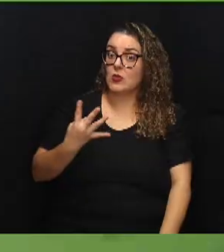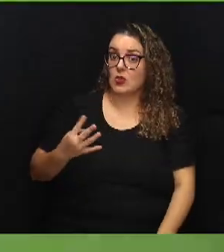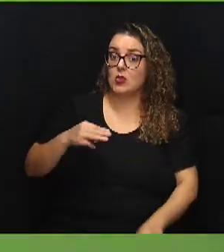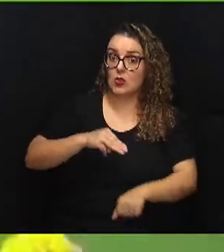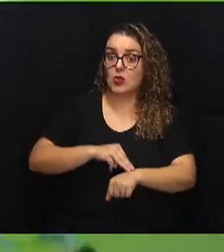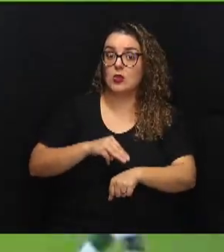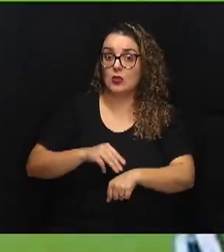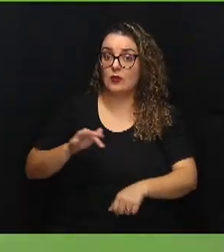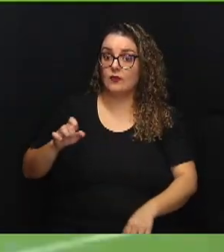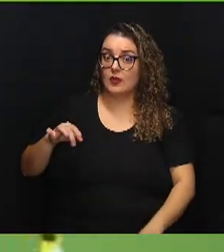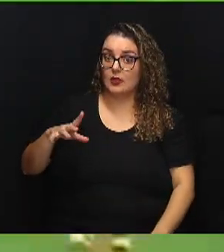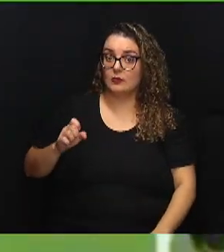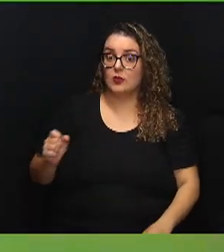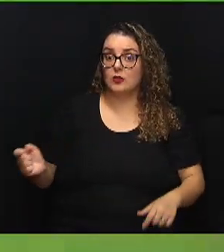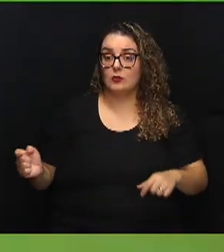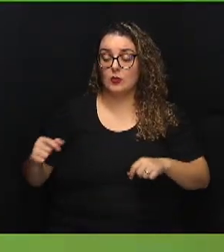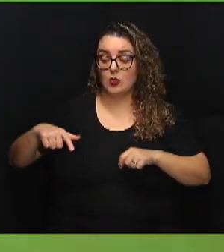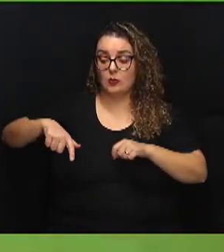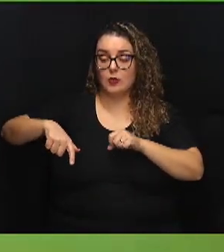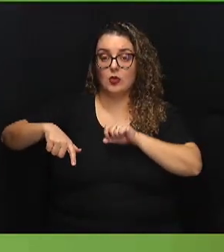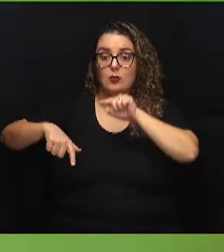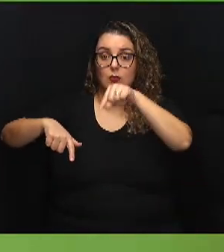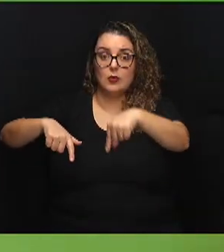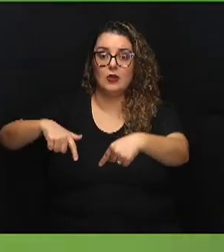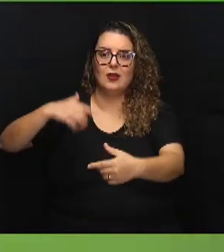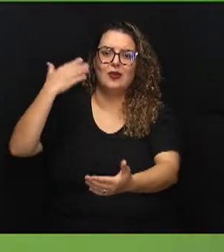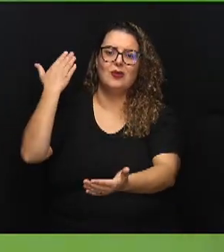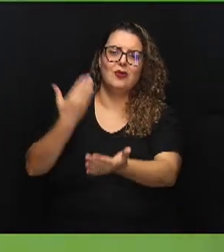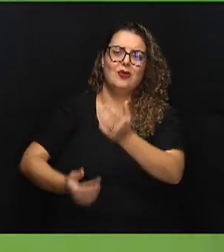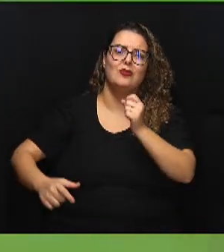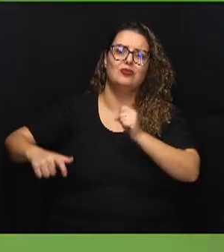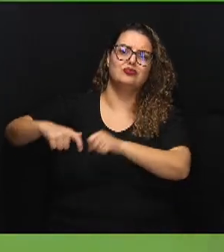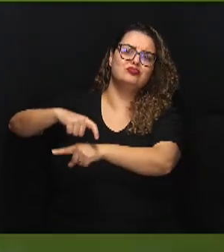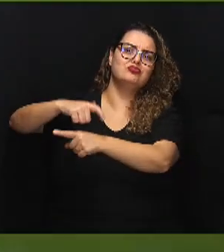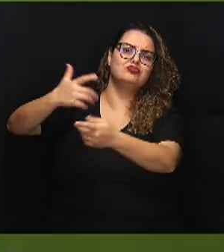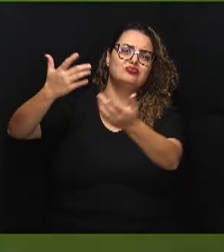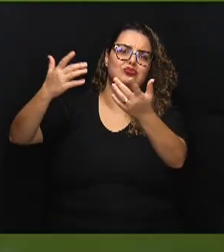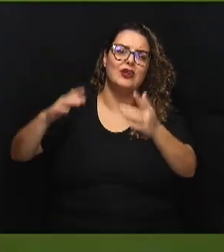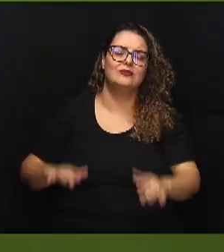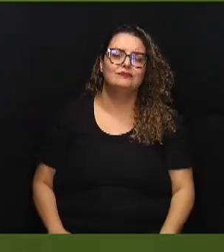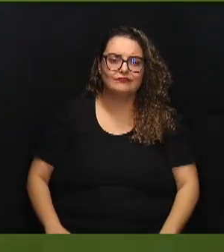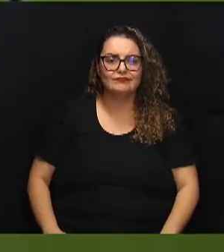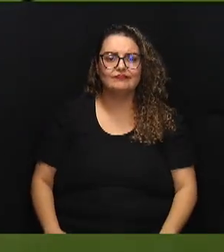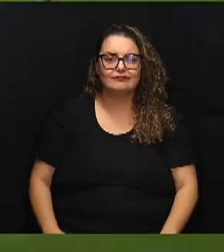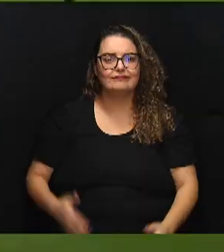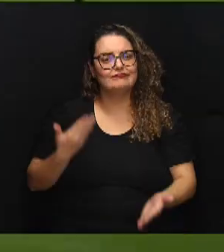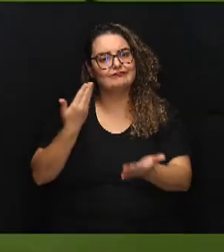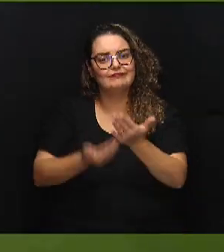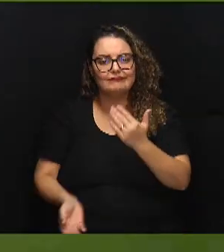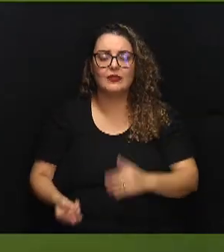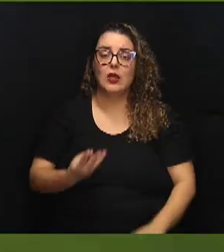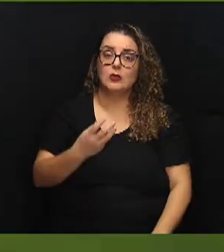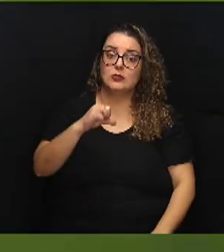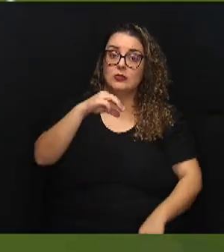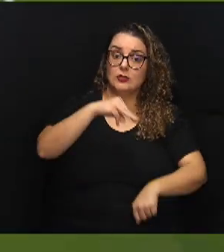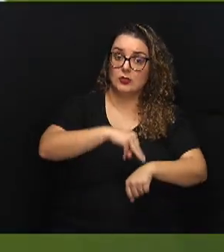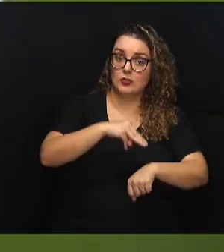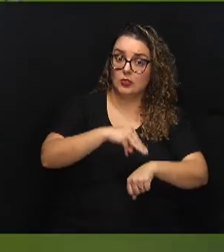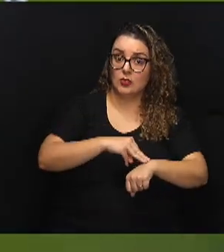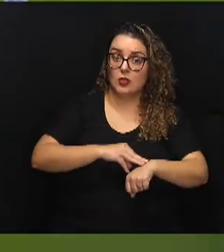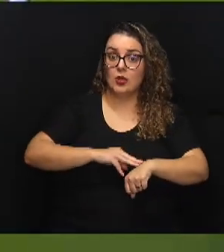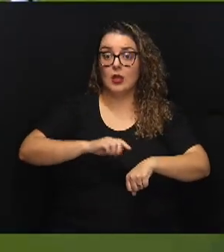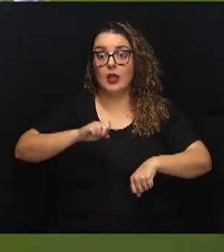cruzou e Felipe Azevedo perdeu gol feito. Aos 39 minutos, Elvis cruzou, Jean